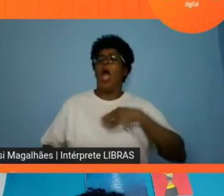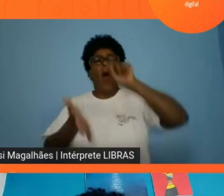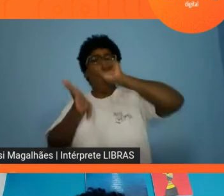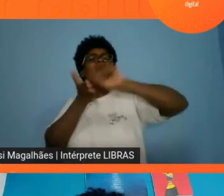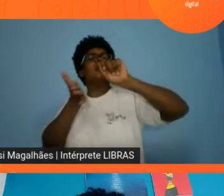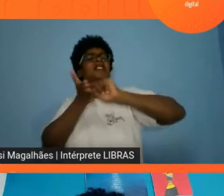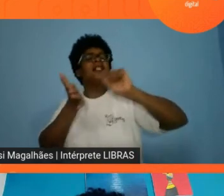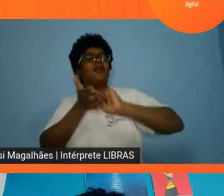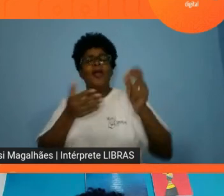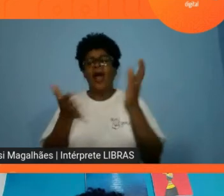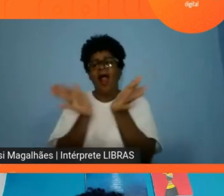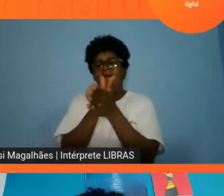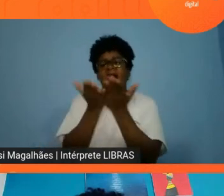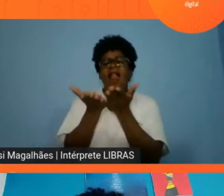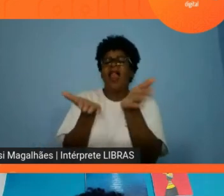sabe?